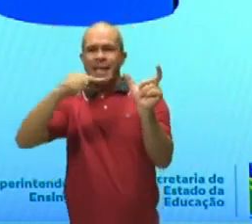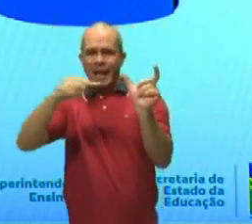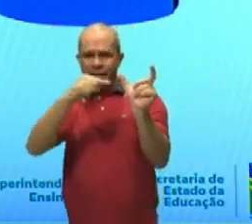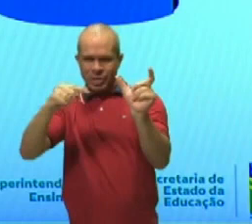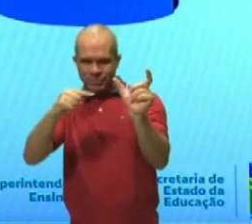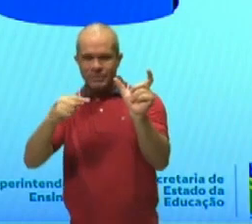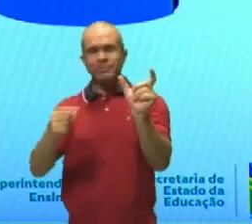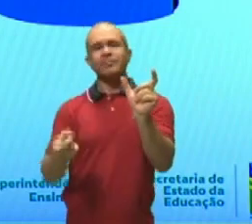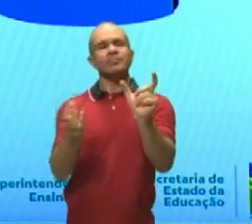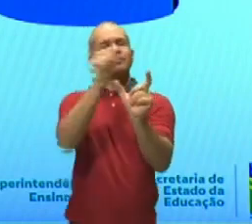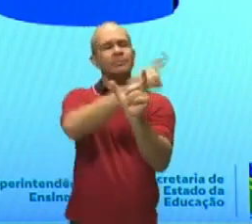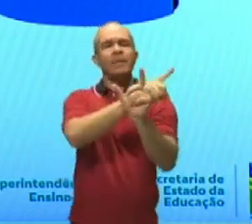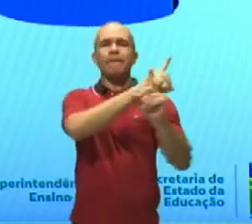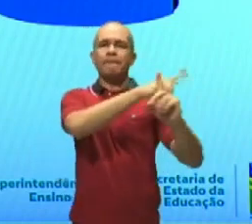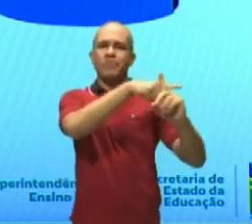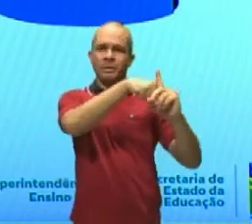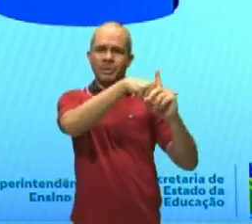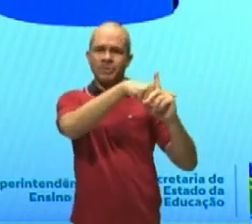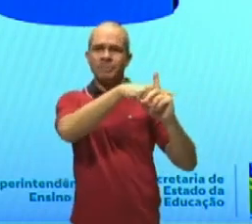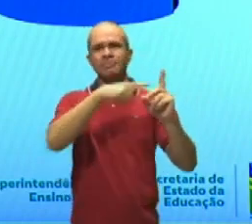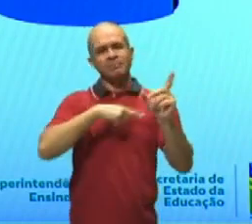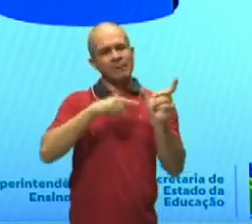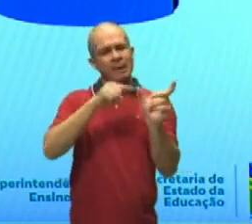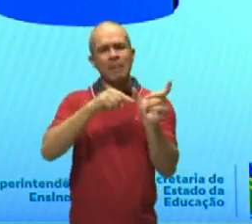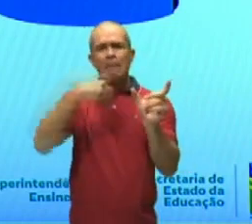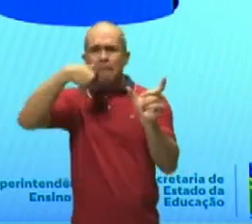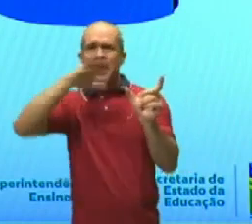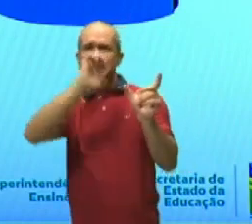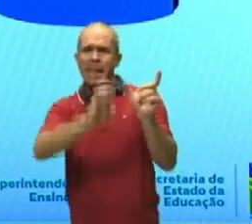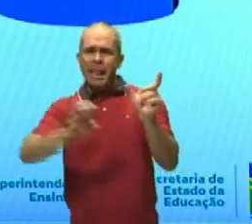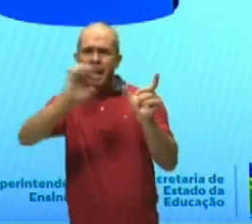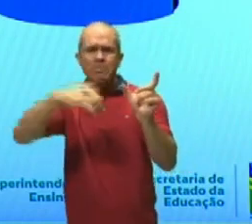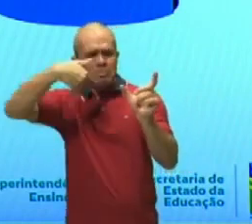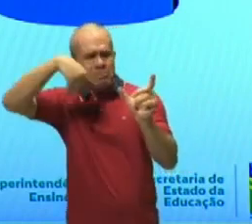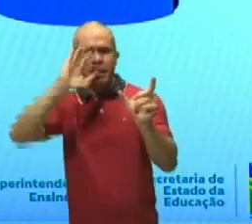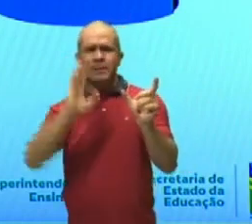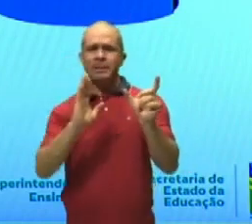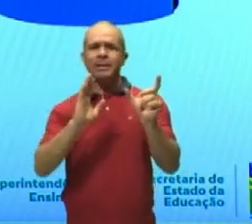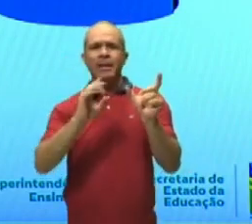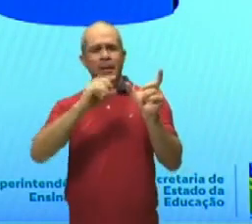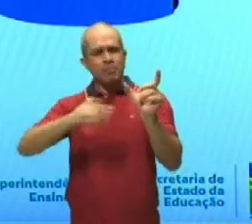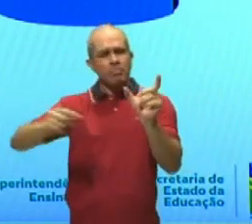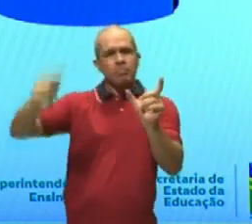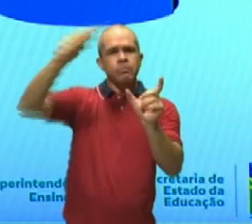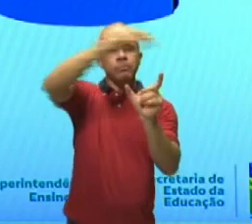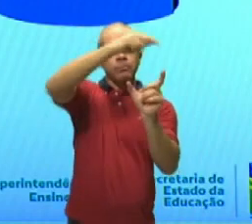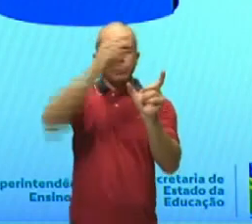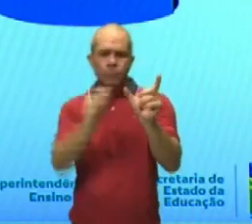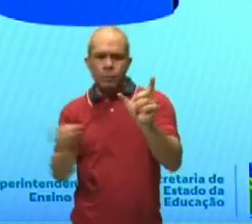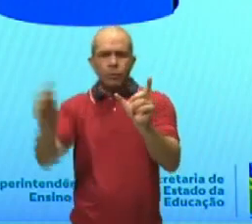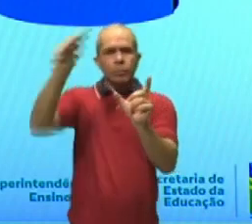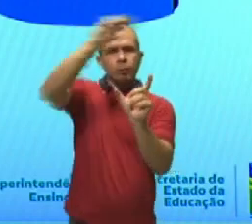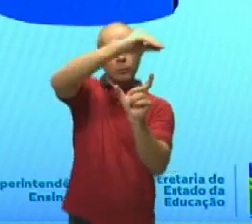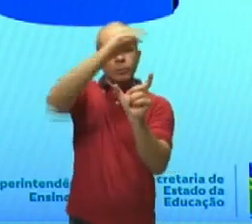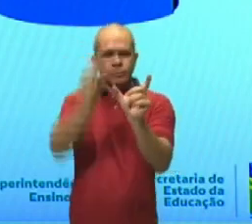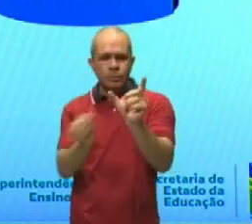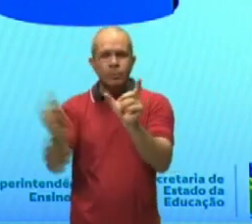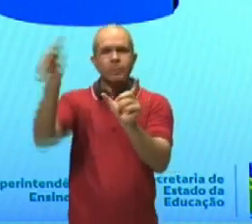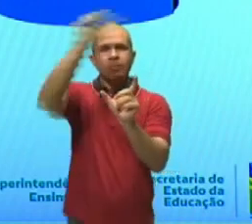negativa, excesso de elétrons em um polo, e esse elétron começa a se deslocar para o outro polo, no